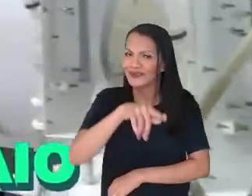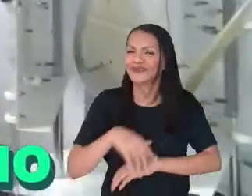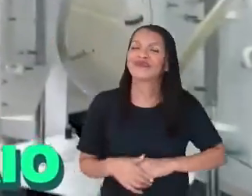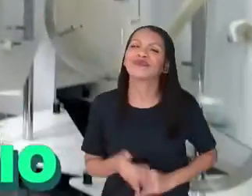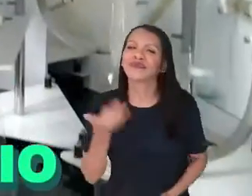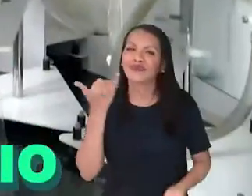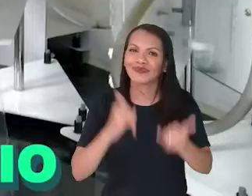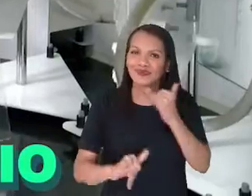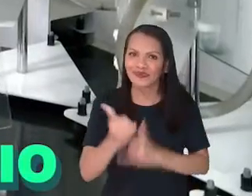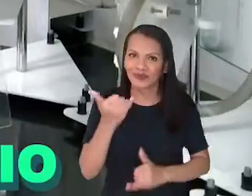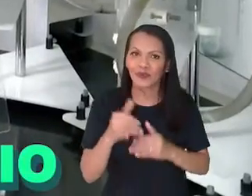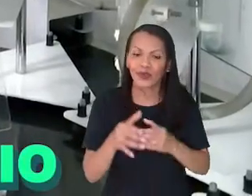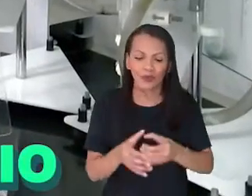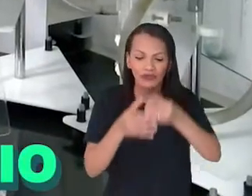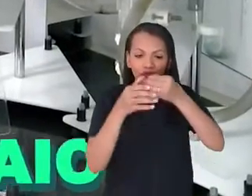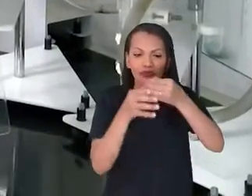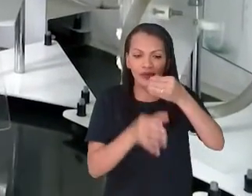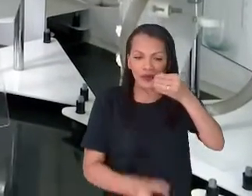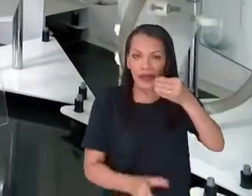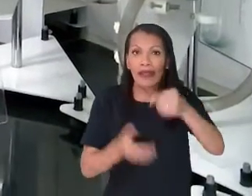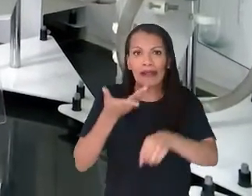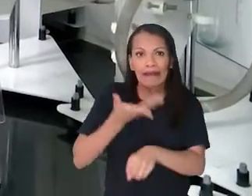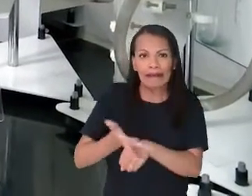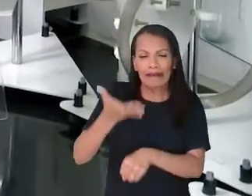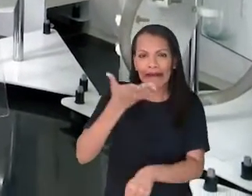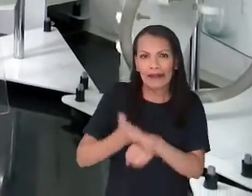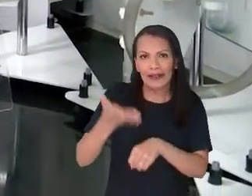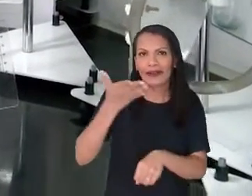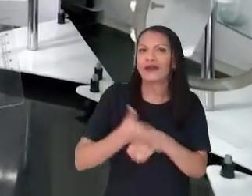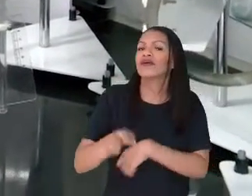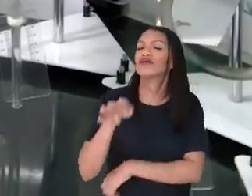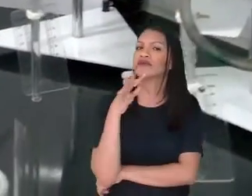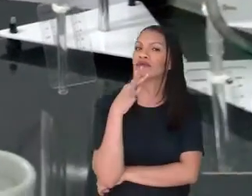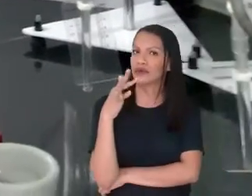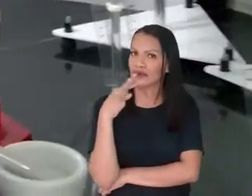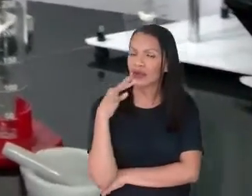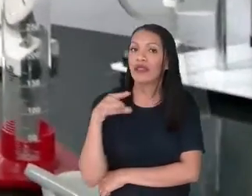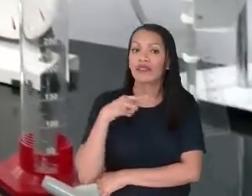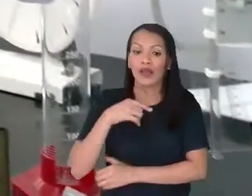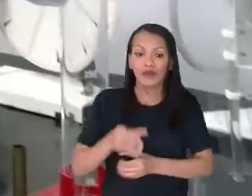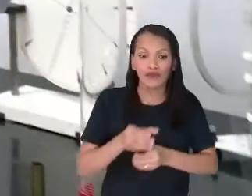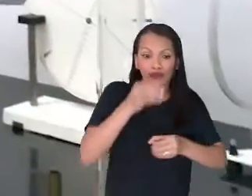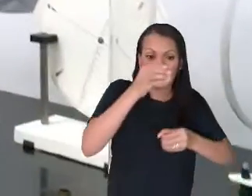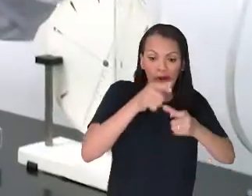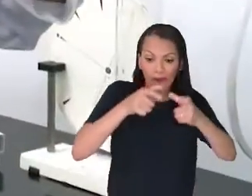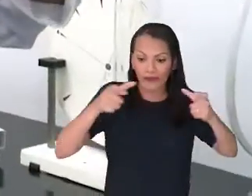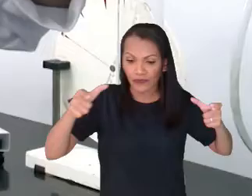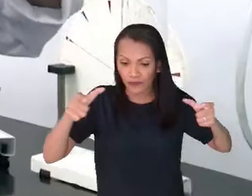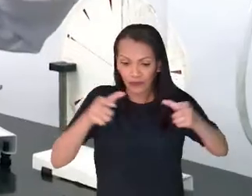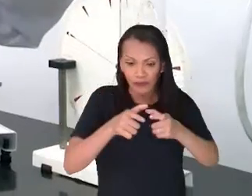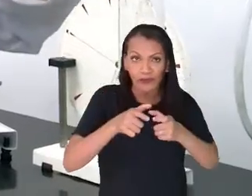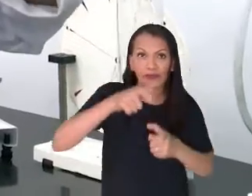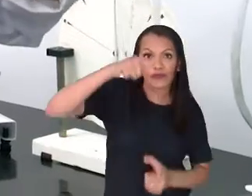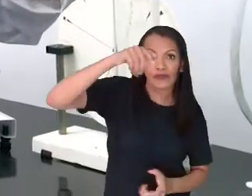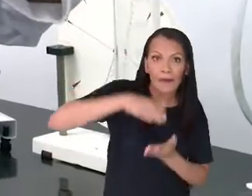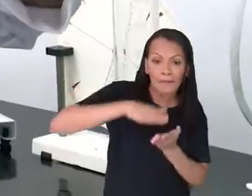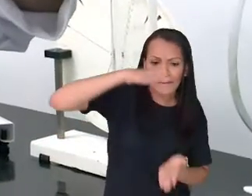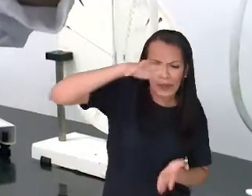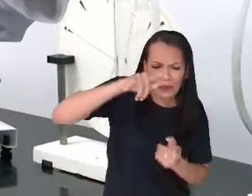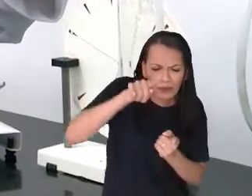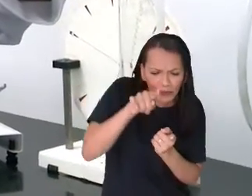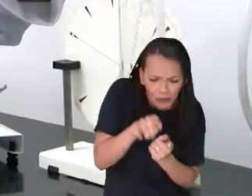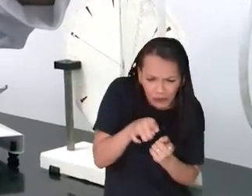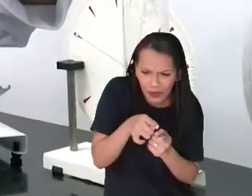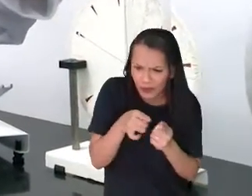o tubo de ensaio. Esse aqui é muito conhecido, tem de todo tamanho, gente. Tem muito grande, tem bem